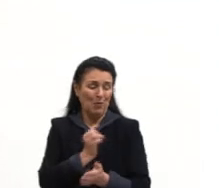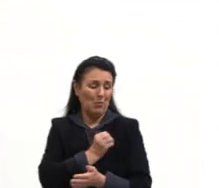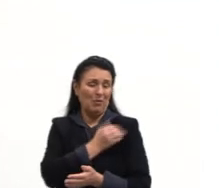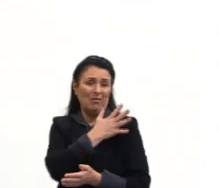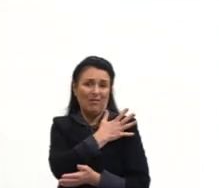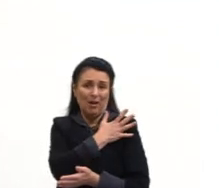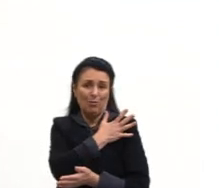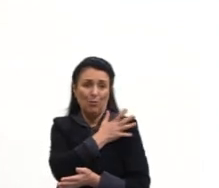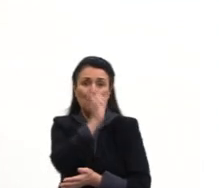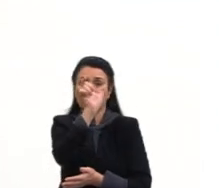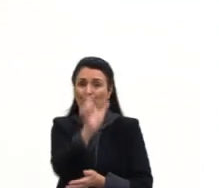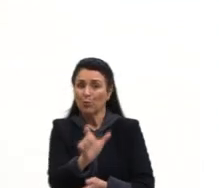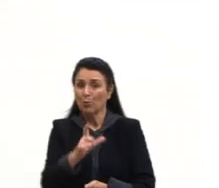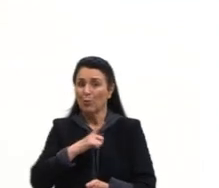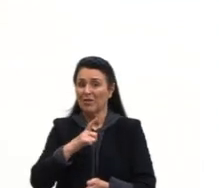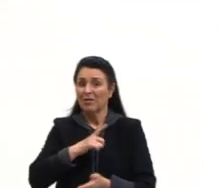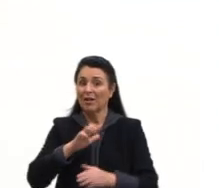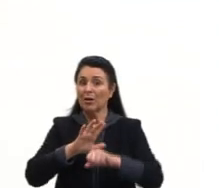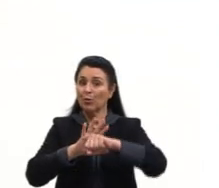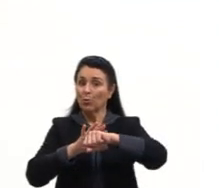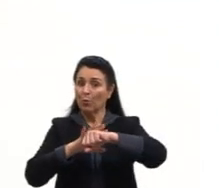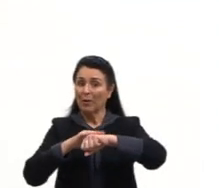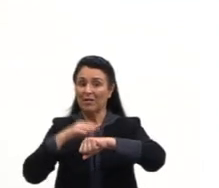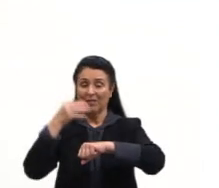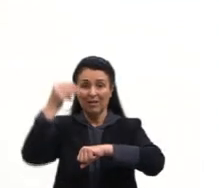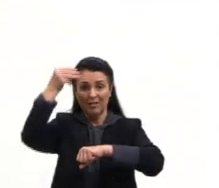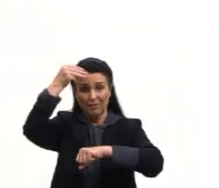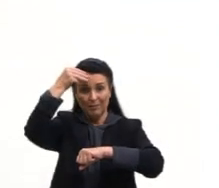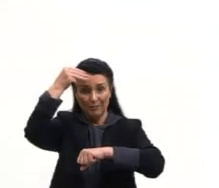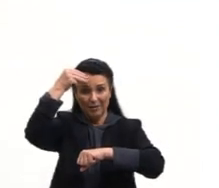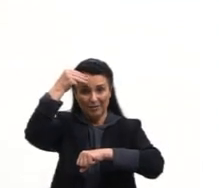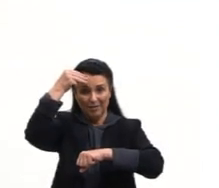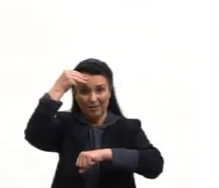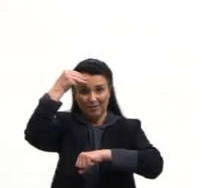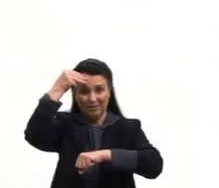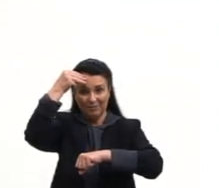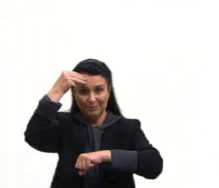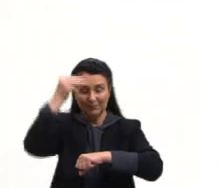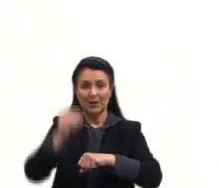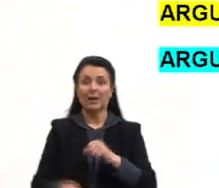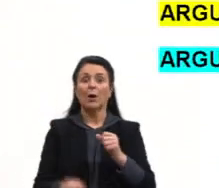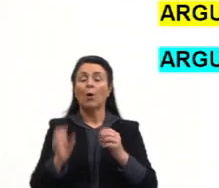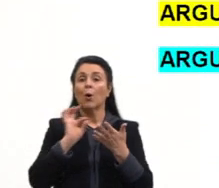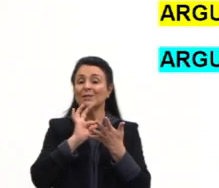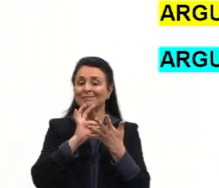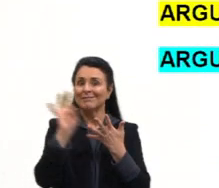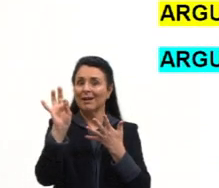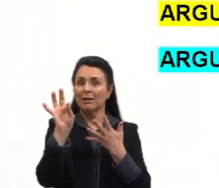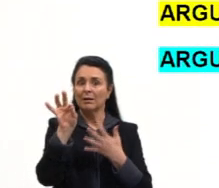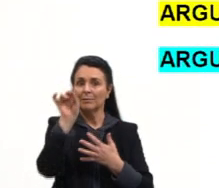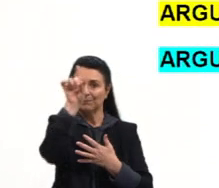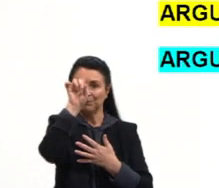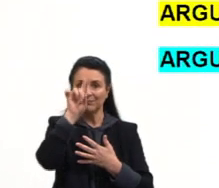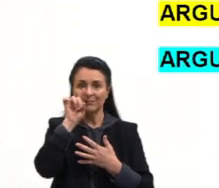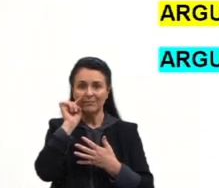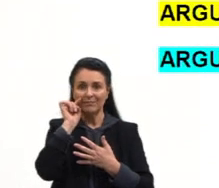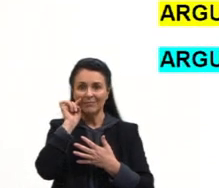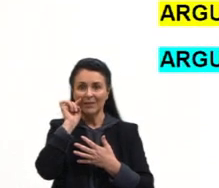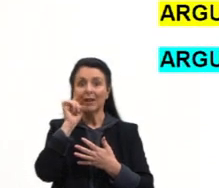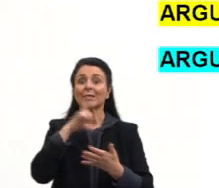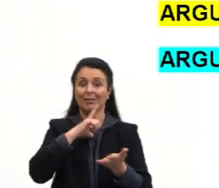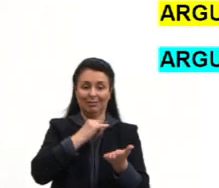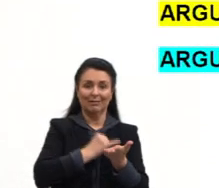doenças psiquiátricas tão esse esse destaque em amarelo aqui é o que aparece aqui ó